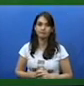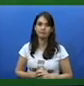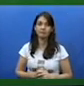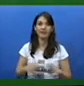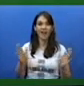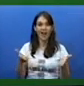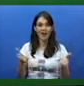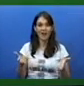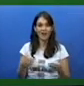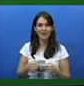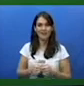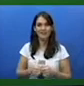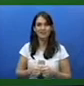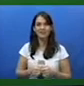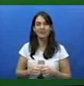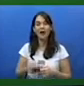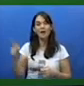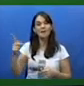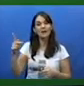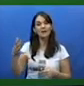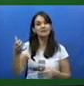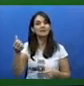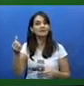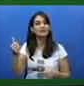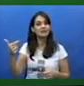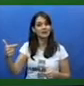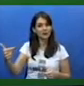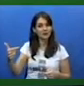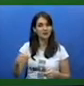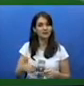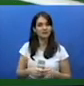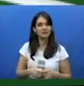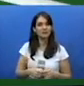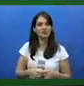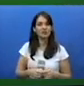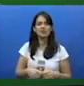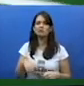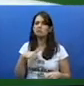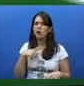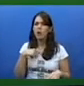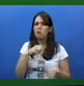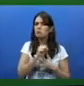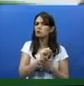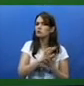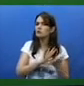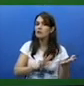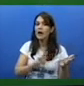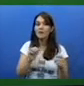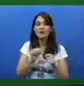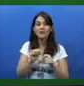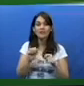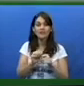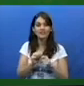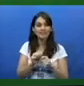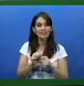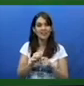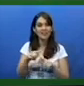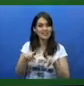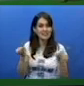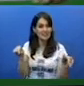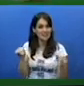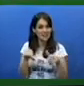Agora, aqui na página 62, era uma atividade, né, para nós fazermos na sala de